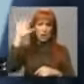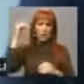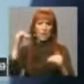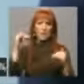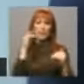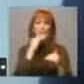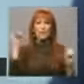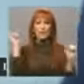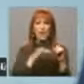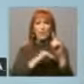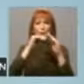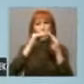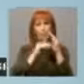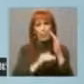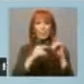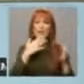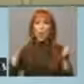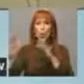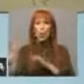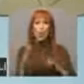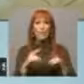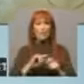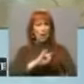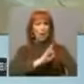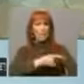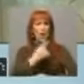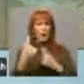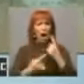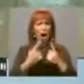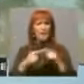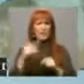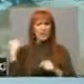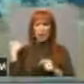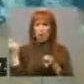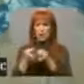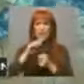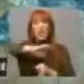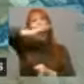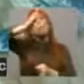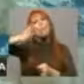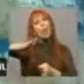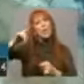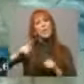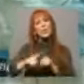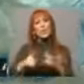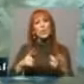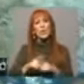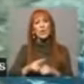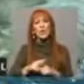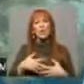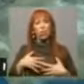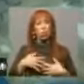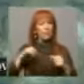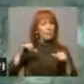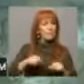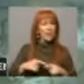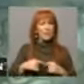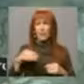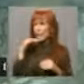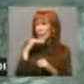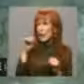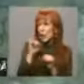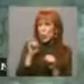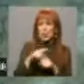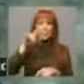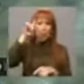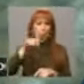descida de temperatura, o vento também a soprar forte por vezes no litoral e nas terras altas, aumentar o desconforto térmico. Esta é a situação para o